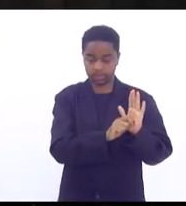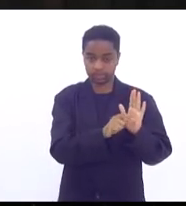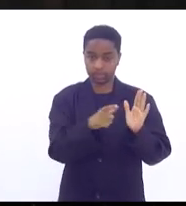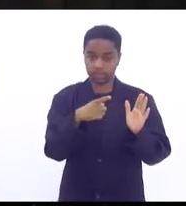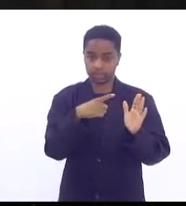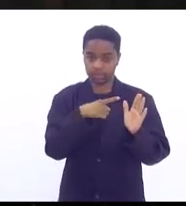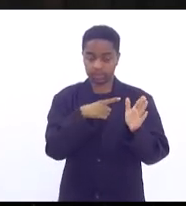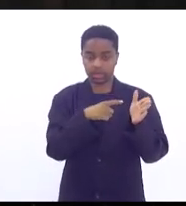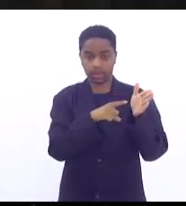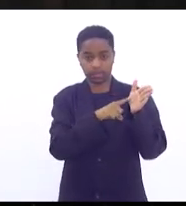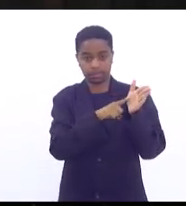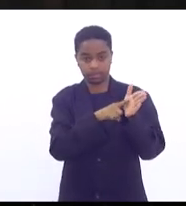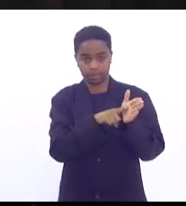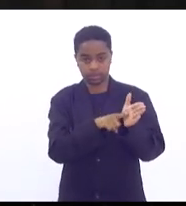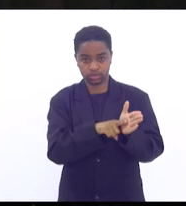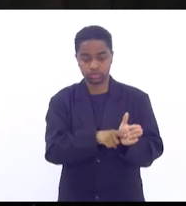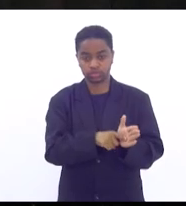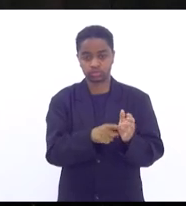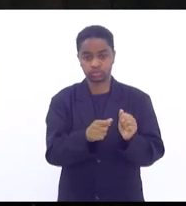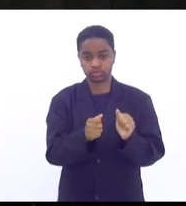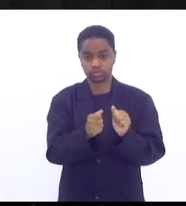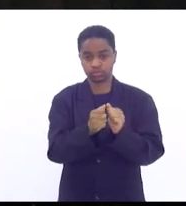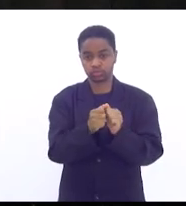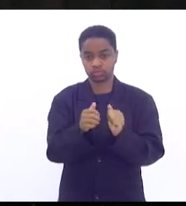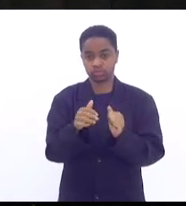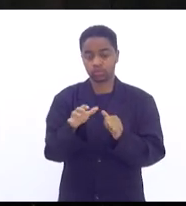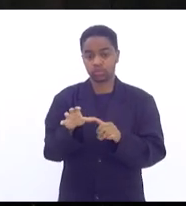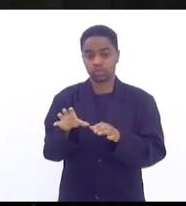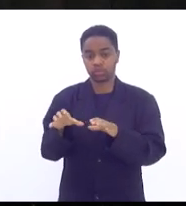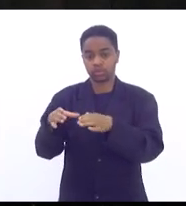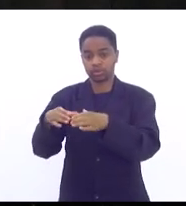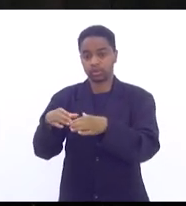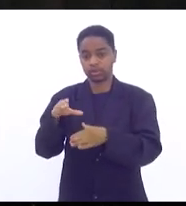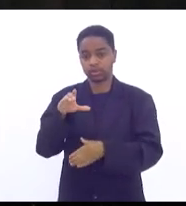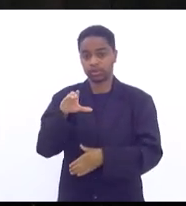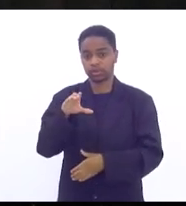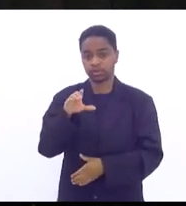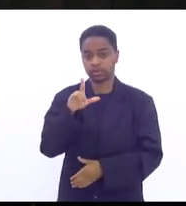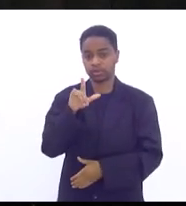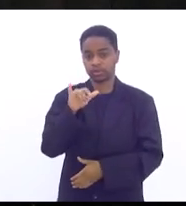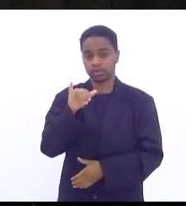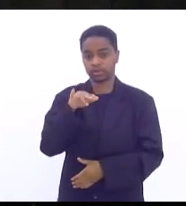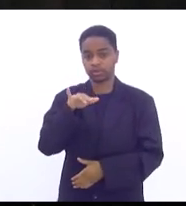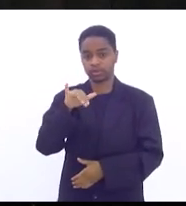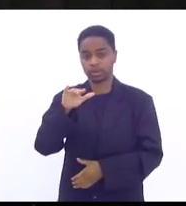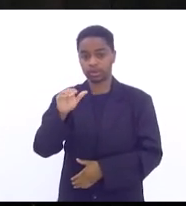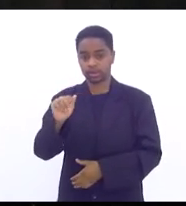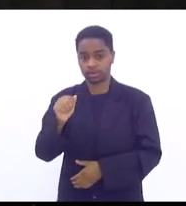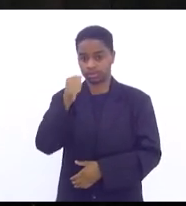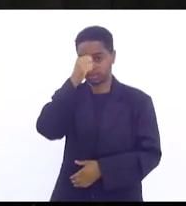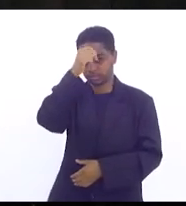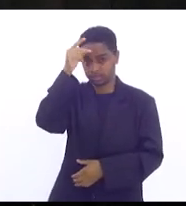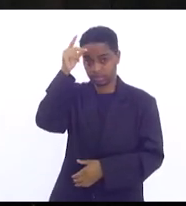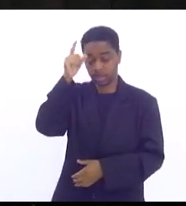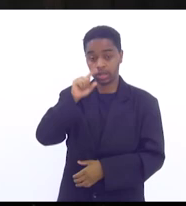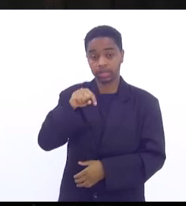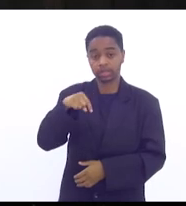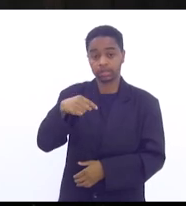triagem numa clínica da Prefeitura e depois são encaminhados para